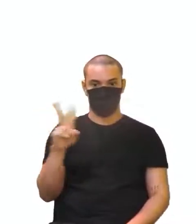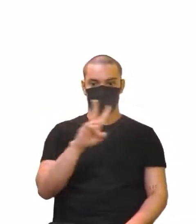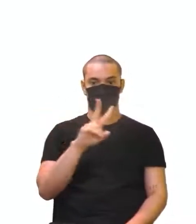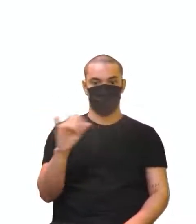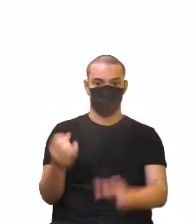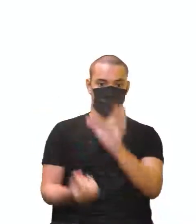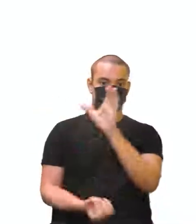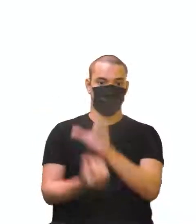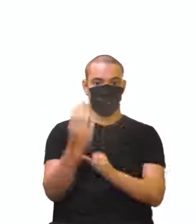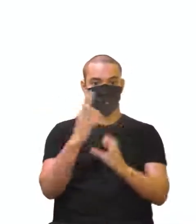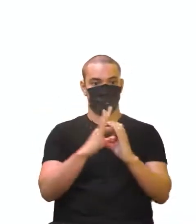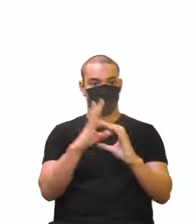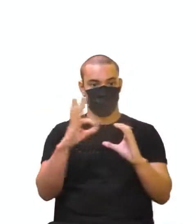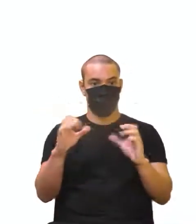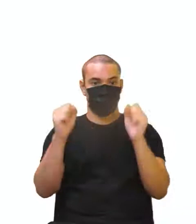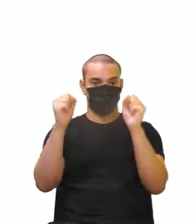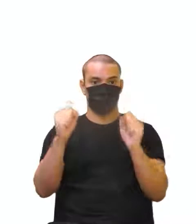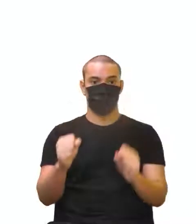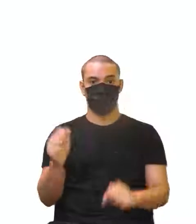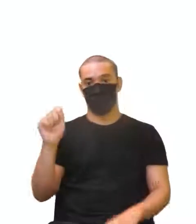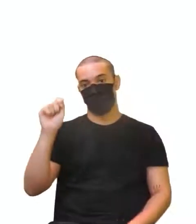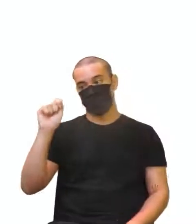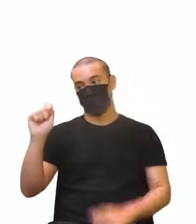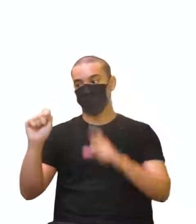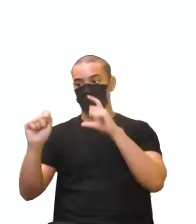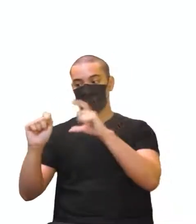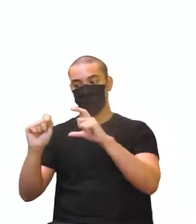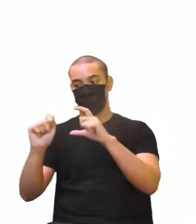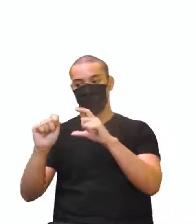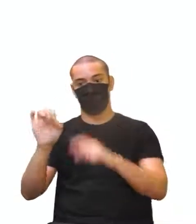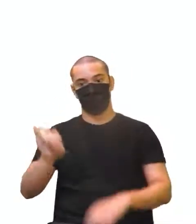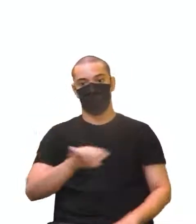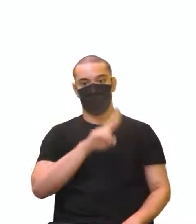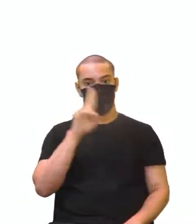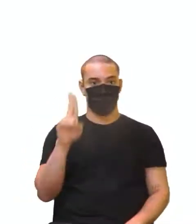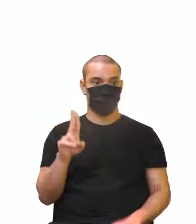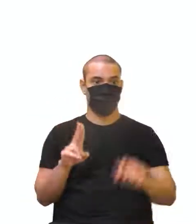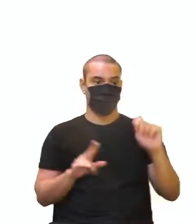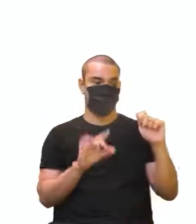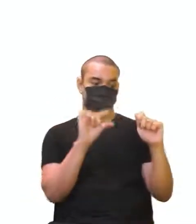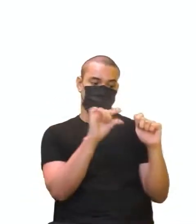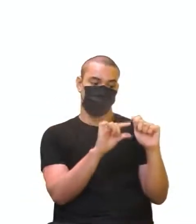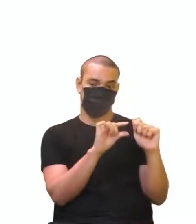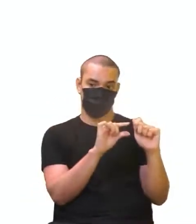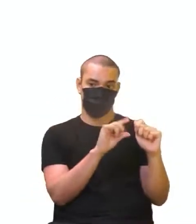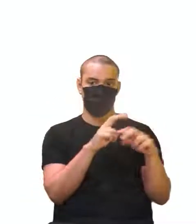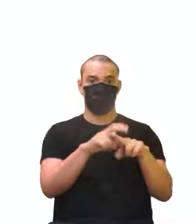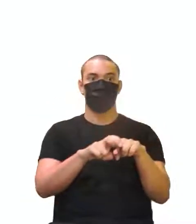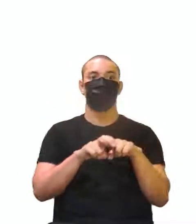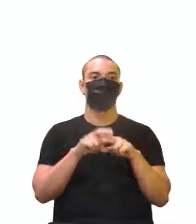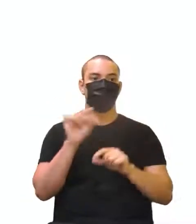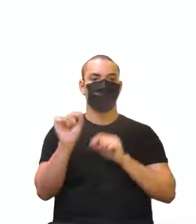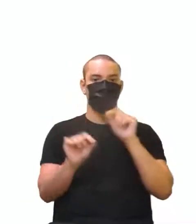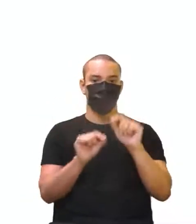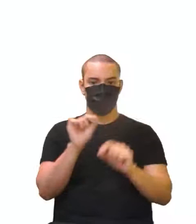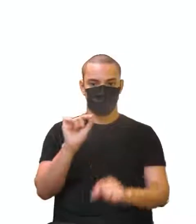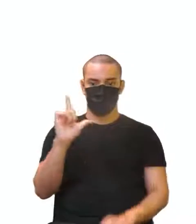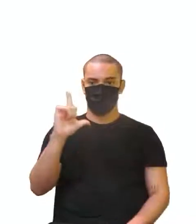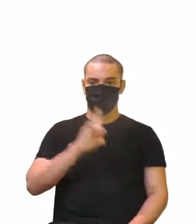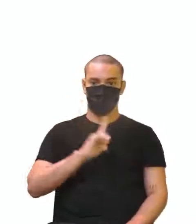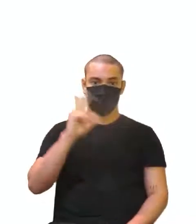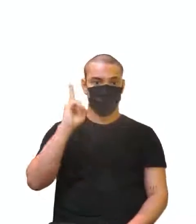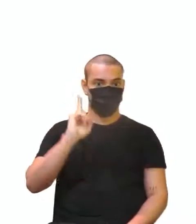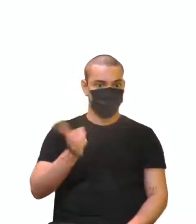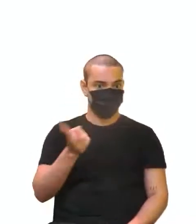formar só pode ser A, ou azão, ou o azinho. Então, olha só. Eles têm a